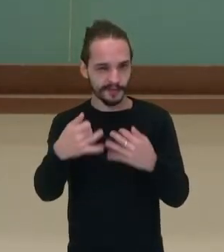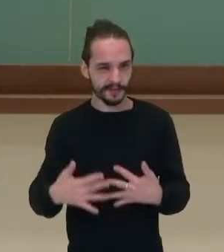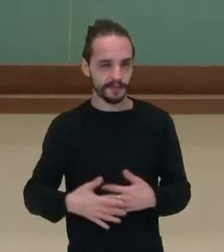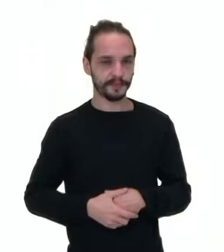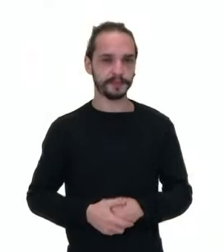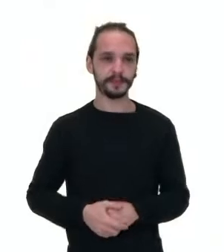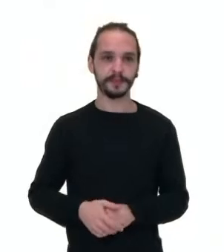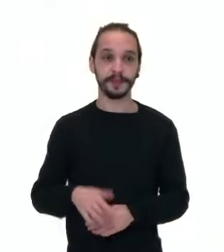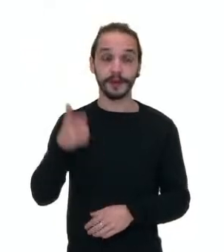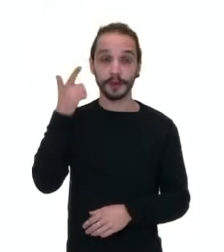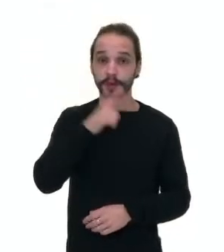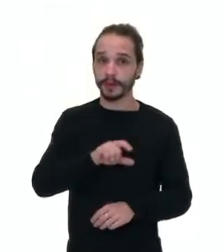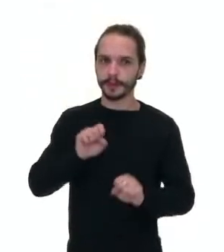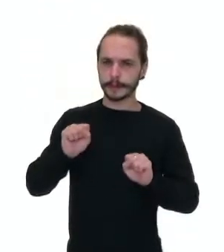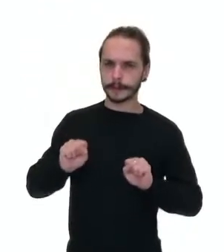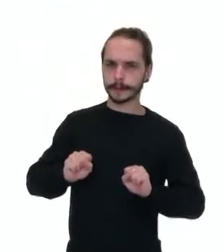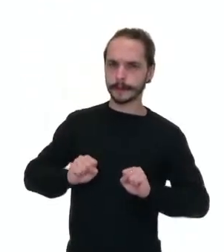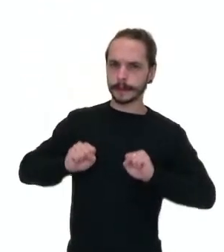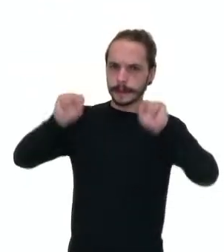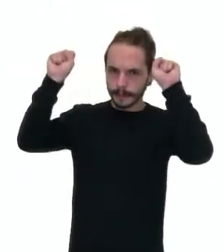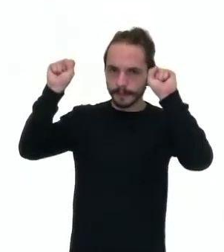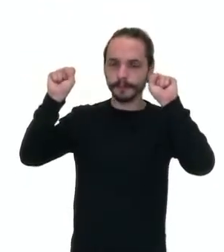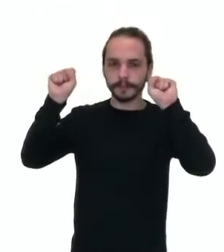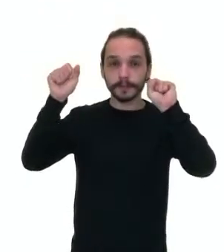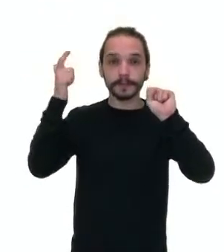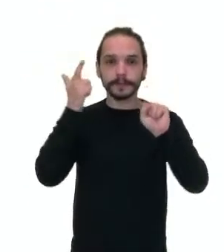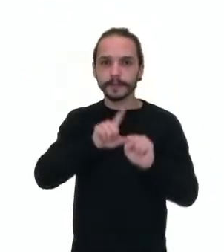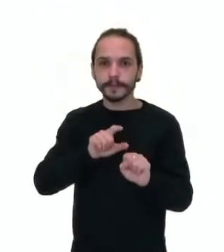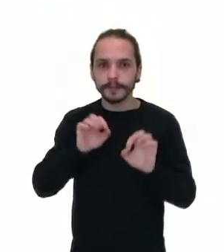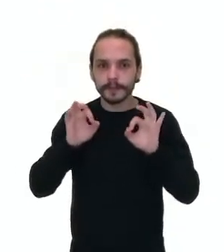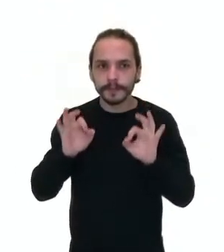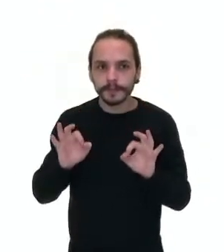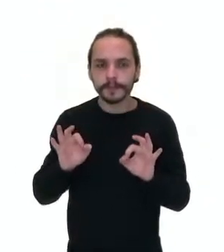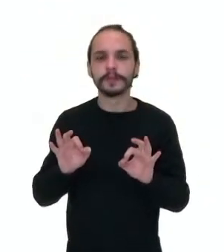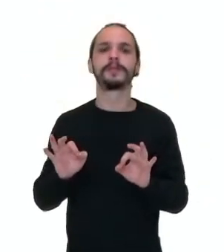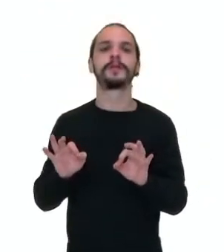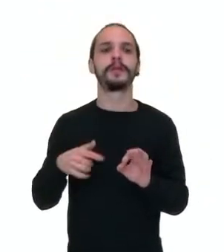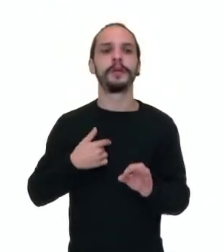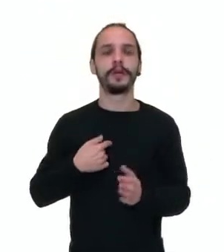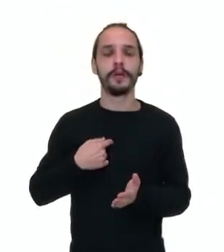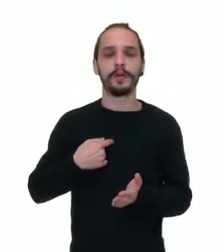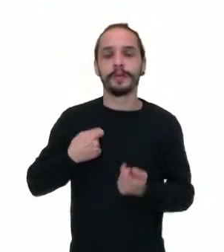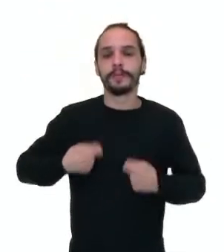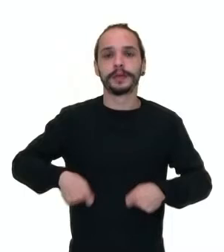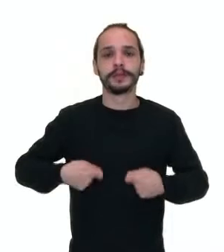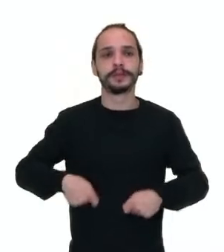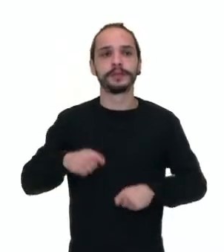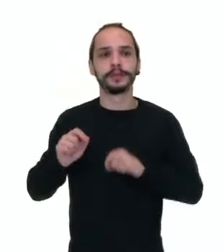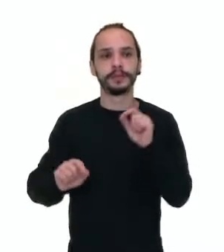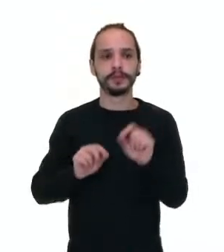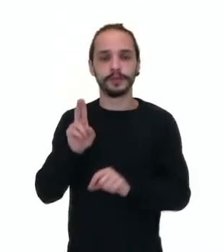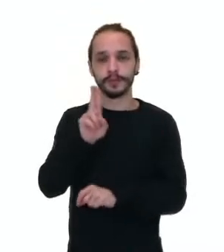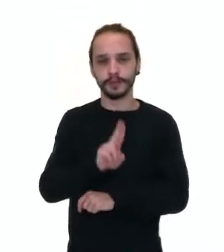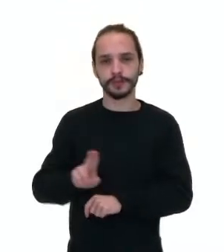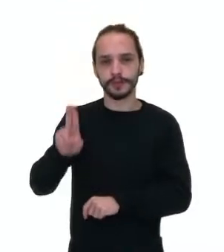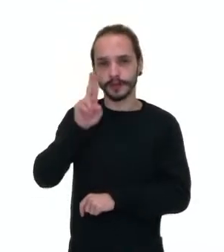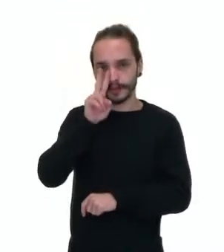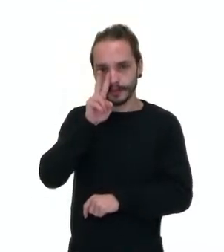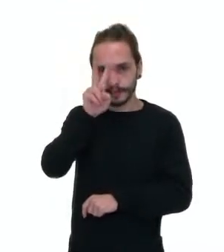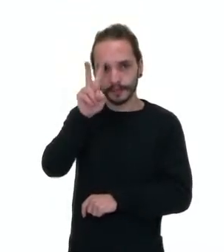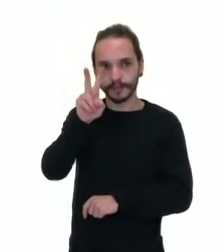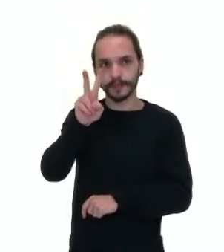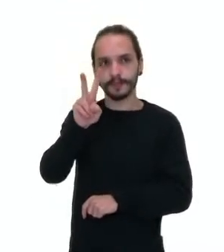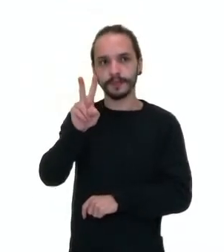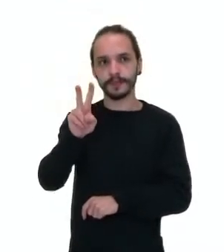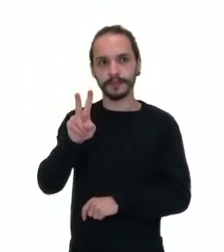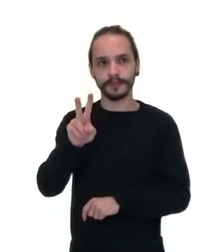possa levantar esse supino, eu sou obrigado a aplicar uma força, né,